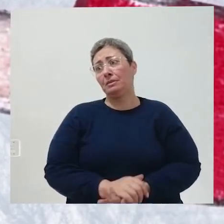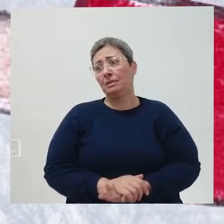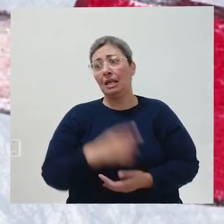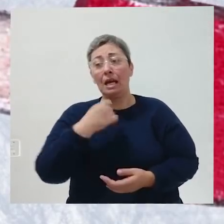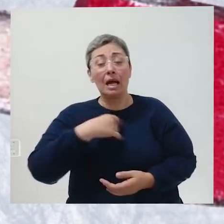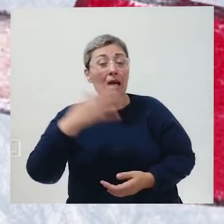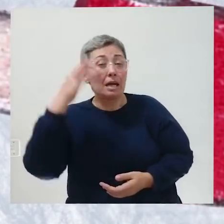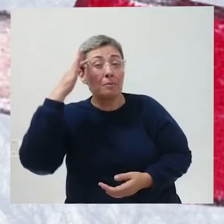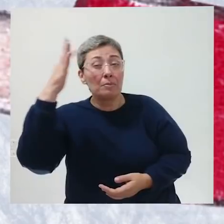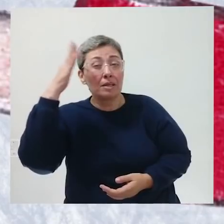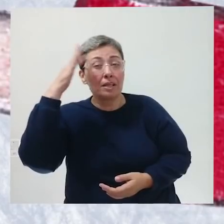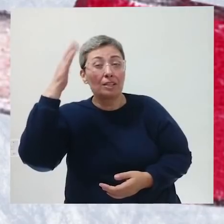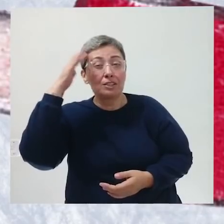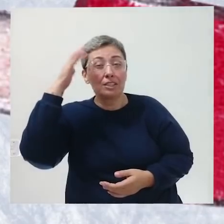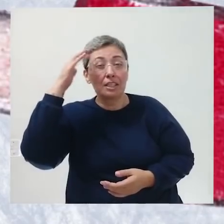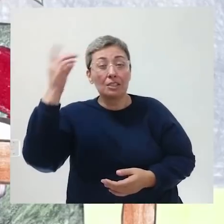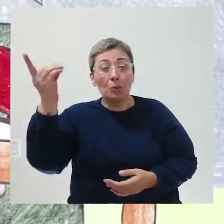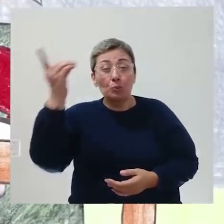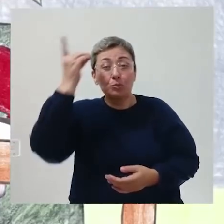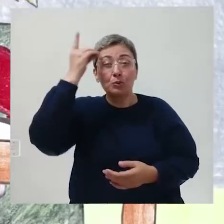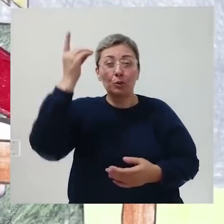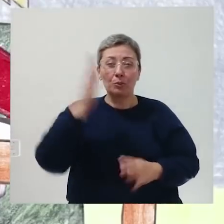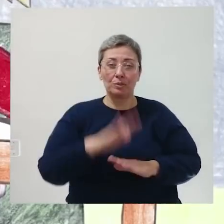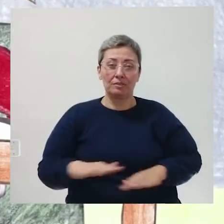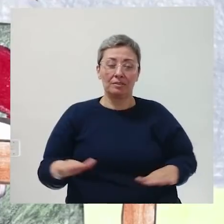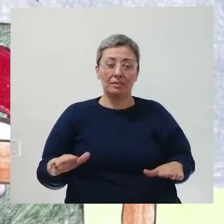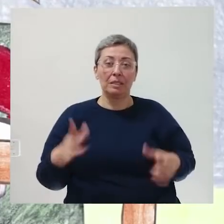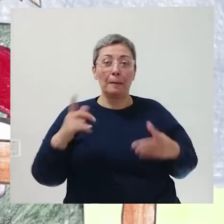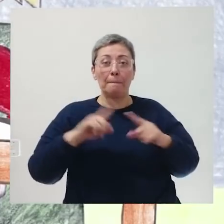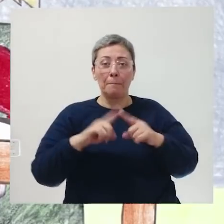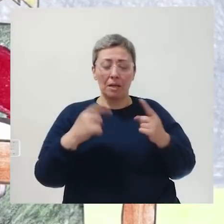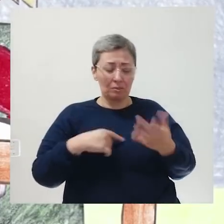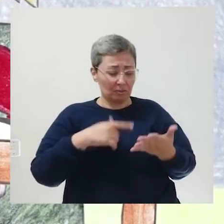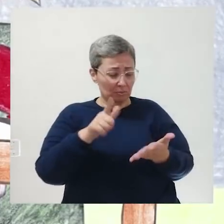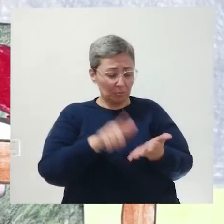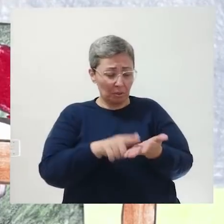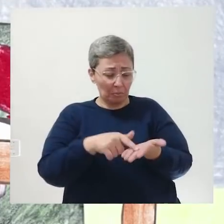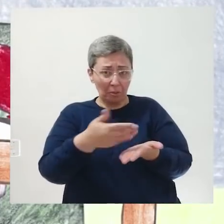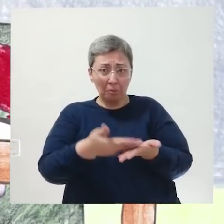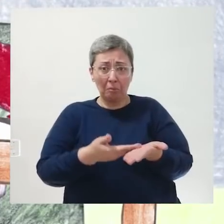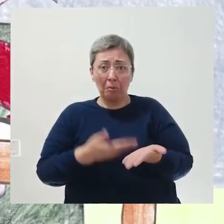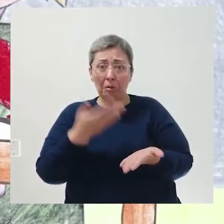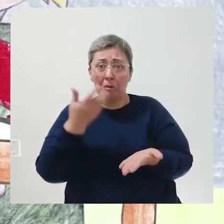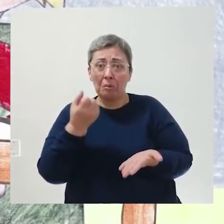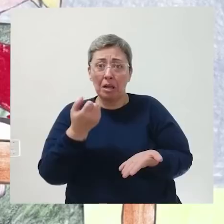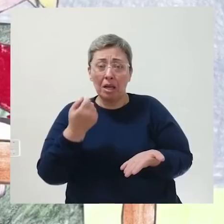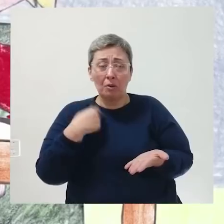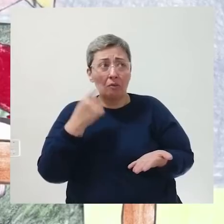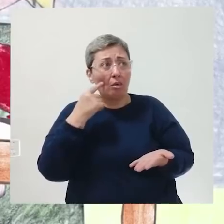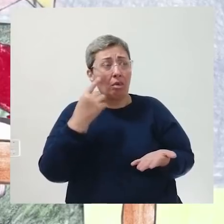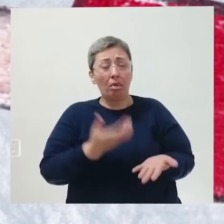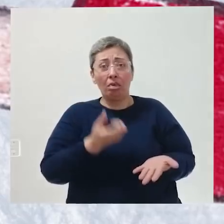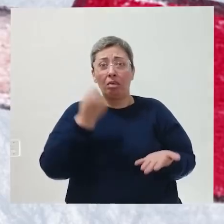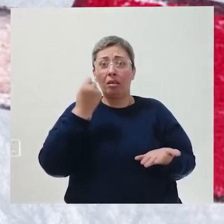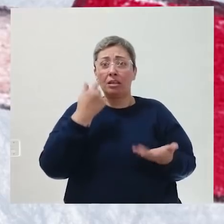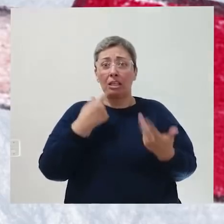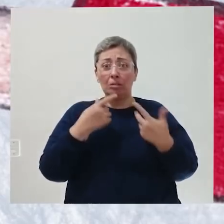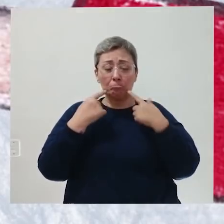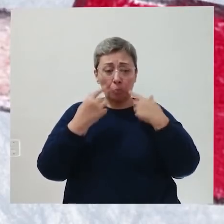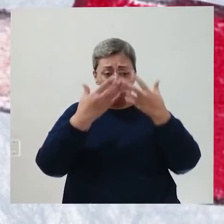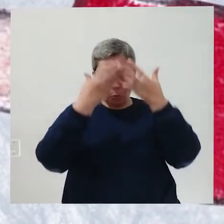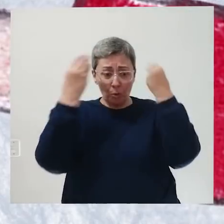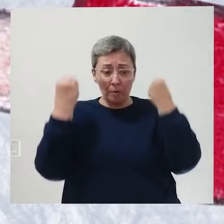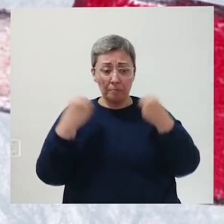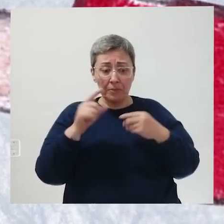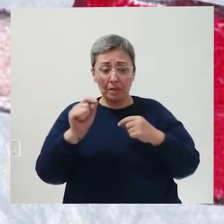A imaginação é o dom da infância. Mas quando vejo a folha em branco, fico branco e me dá um branco. Talvez você